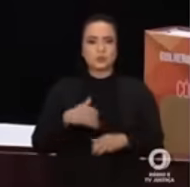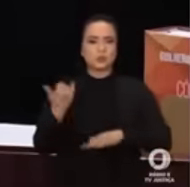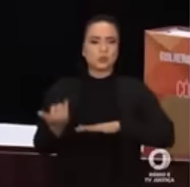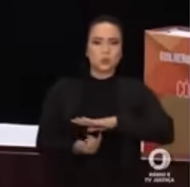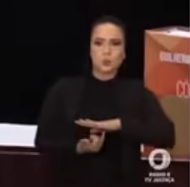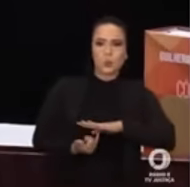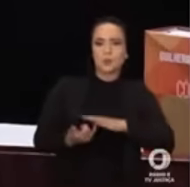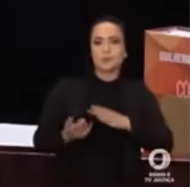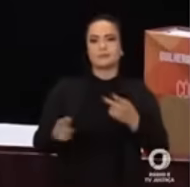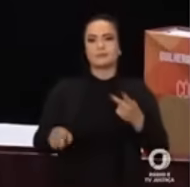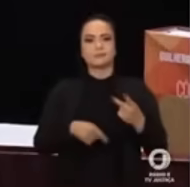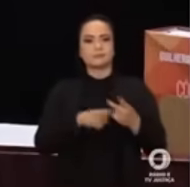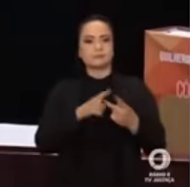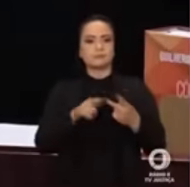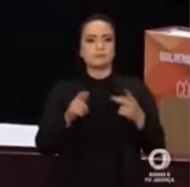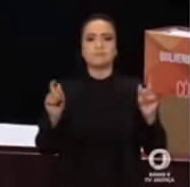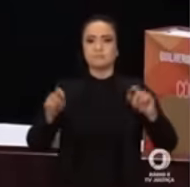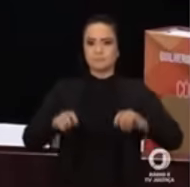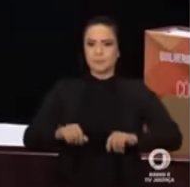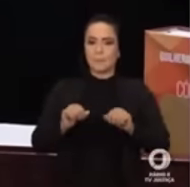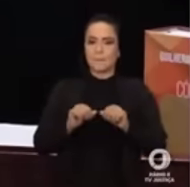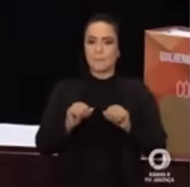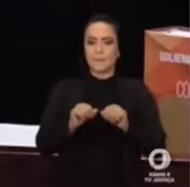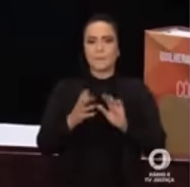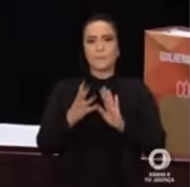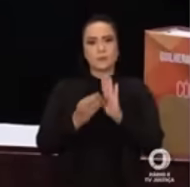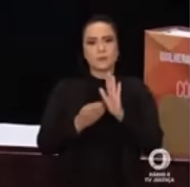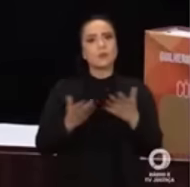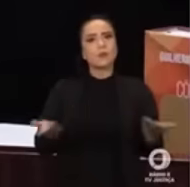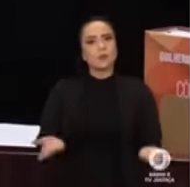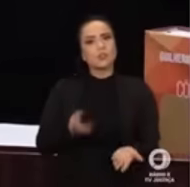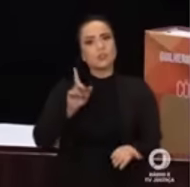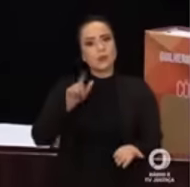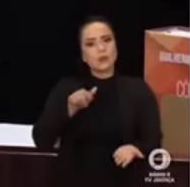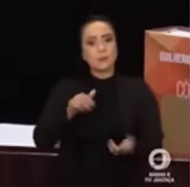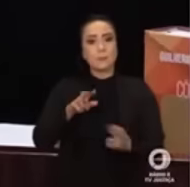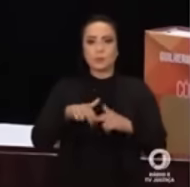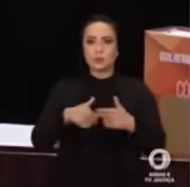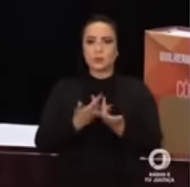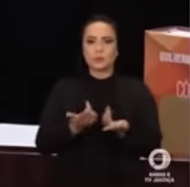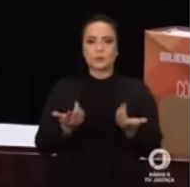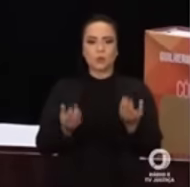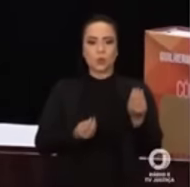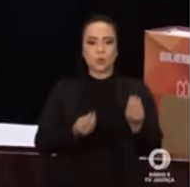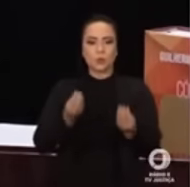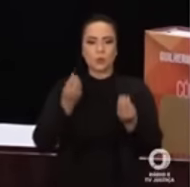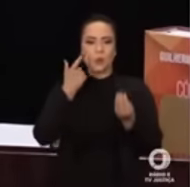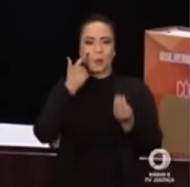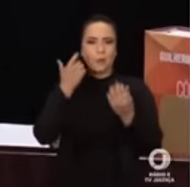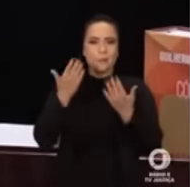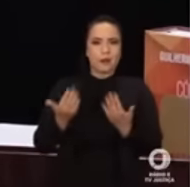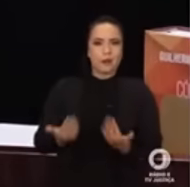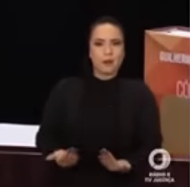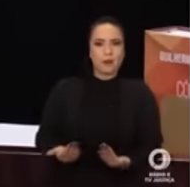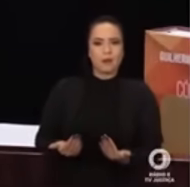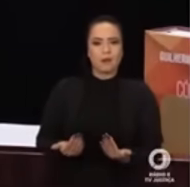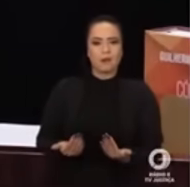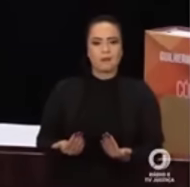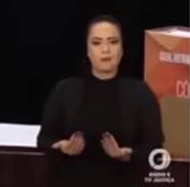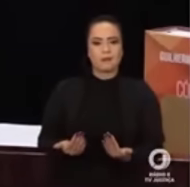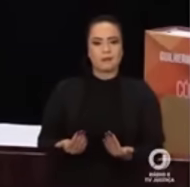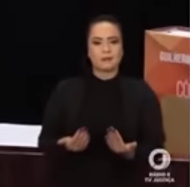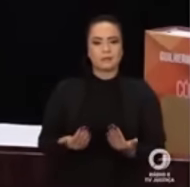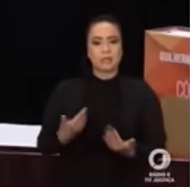institutos, que possa ser feito na forma que é hoje. Portanto, não dá para ficar comparando o alongado